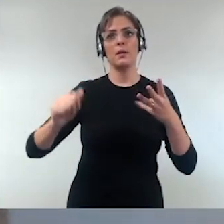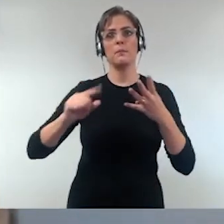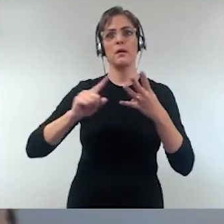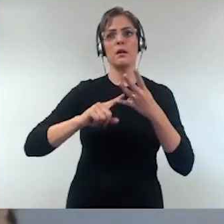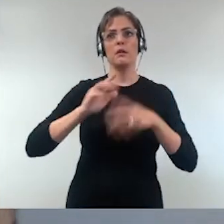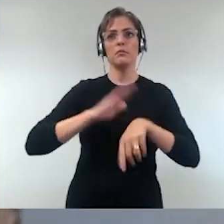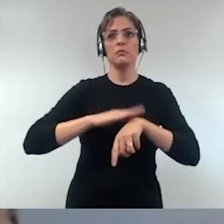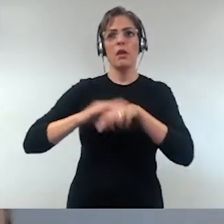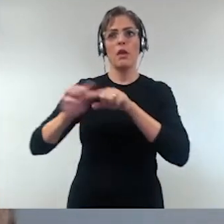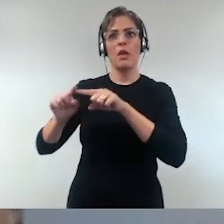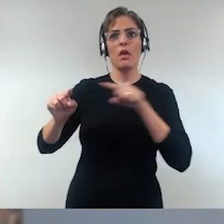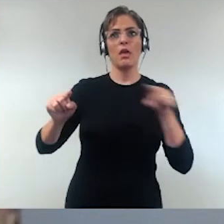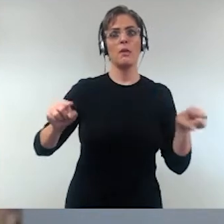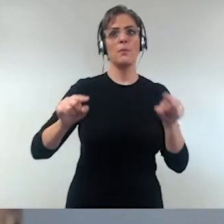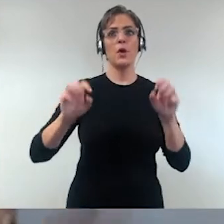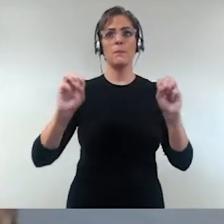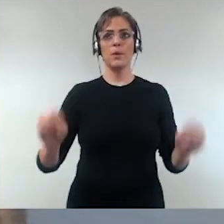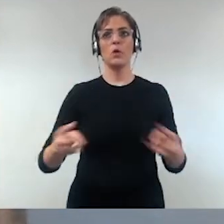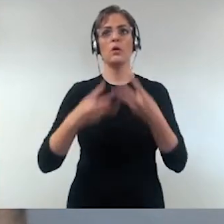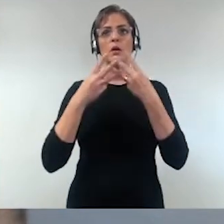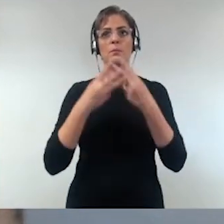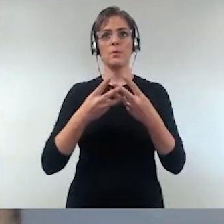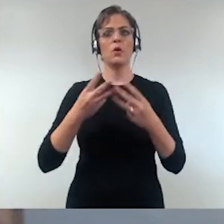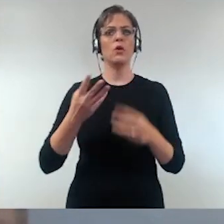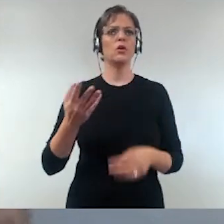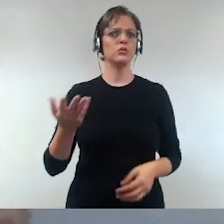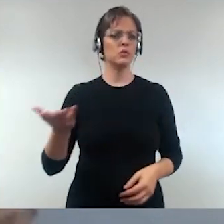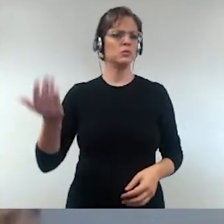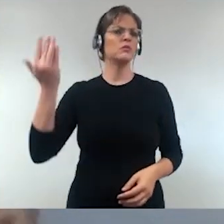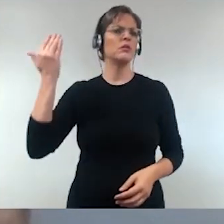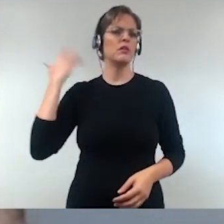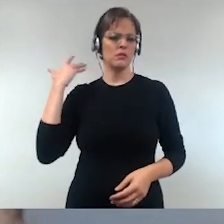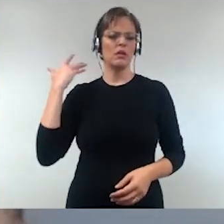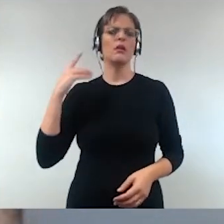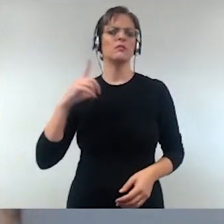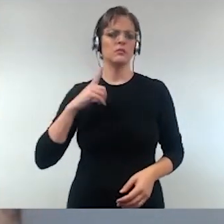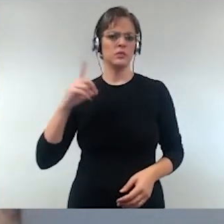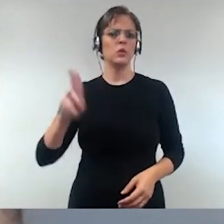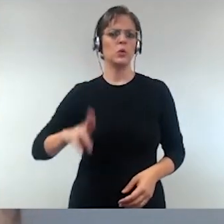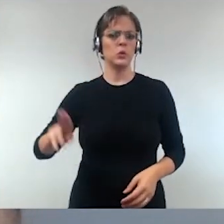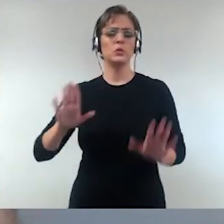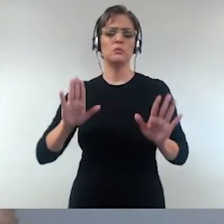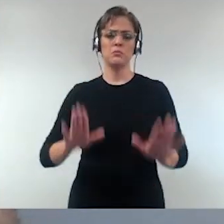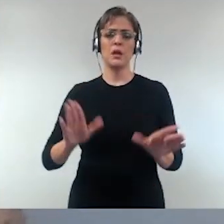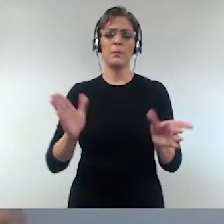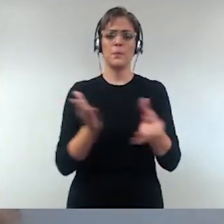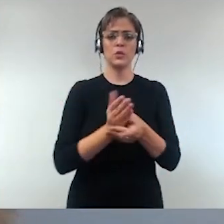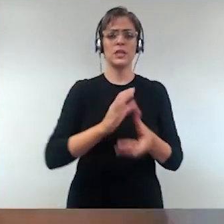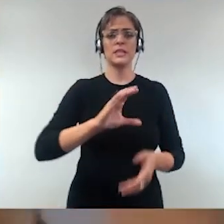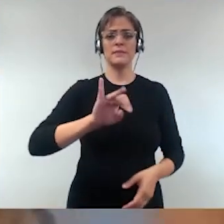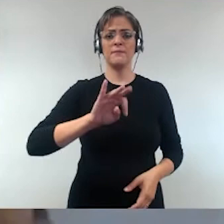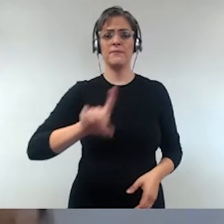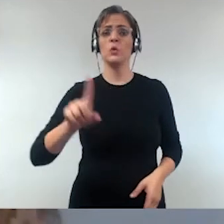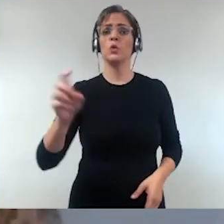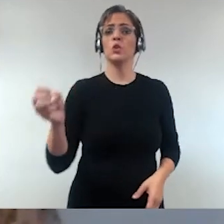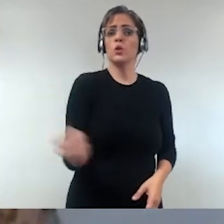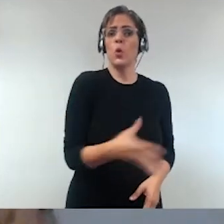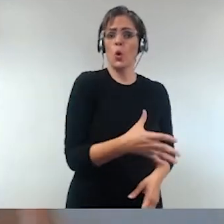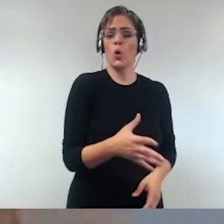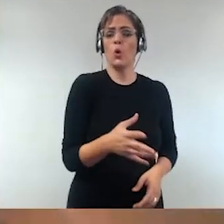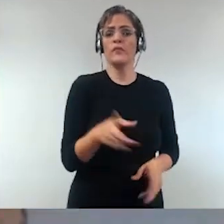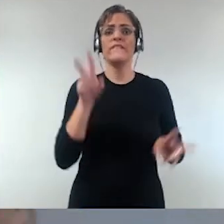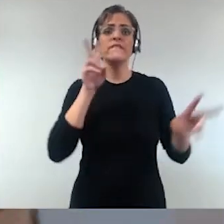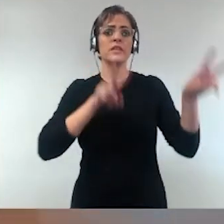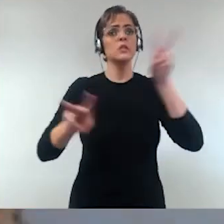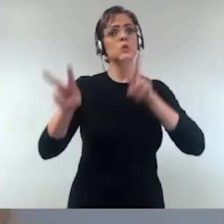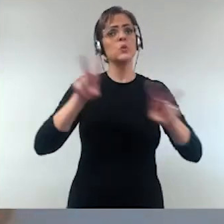PowerPoint, que é algo que já é muito utilizado na arbitragem há muito tempo, mas que para o processo civil é novidade, né? Trazer de uma forma mais visual